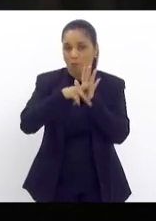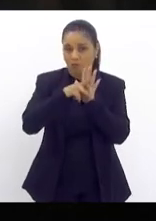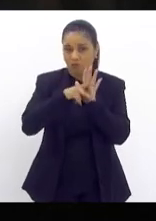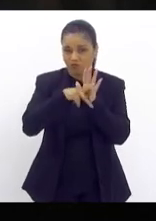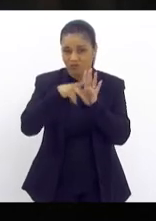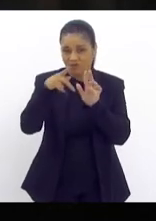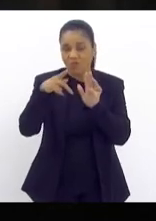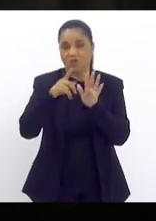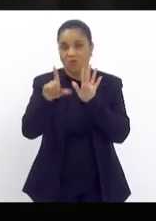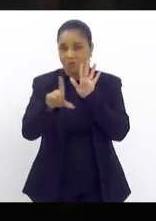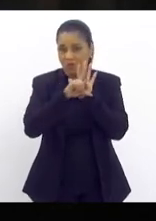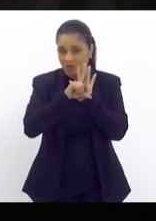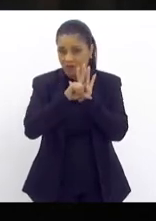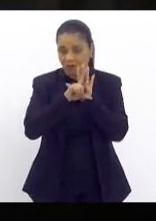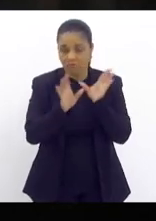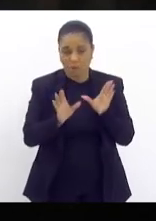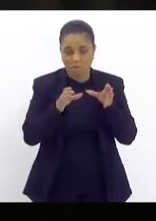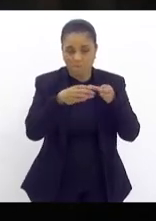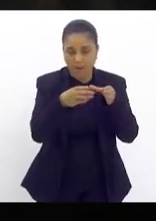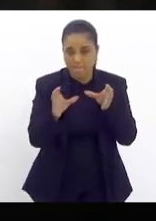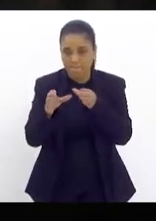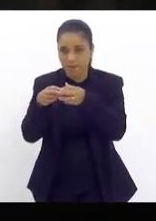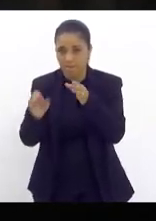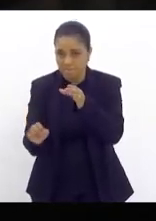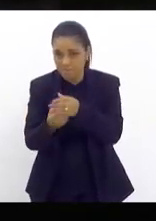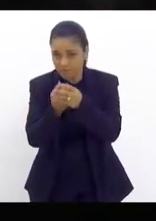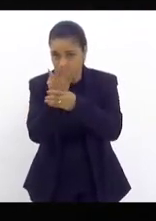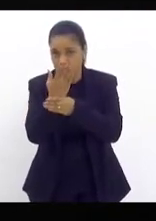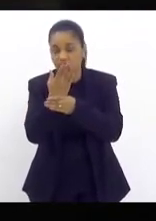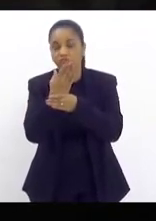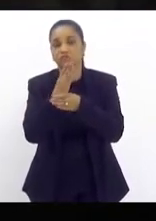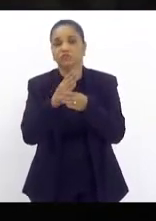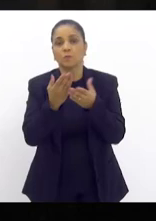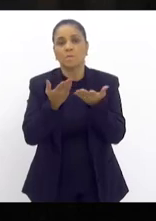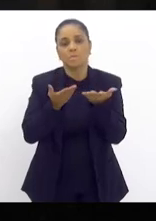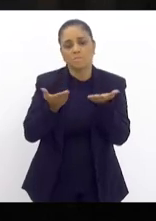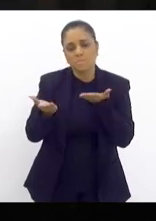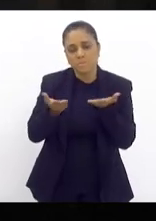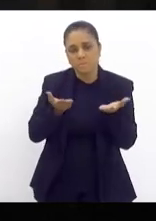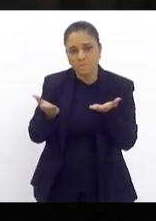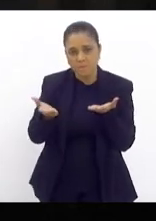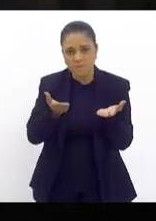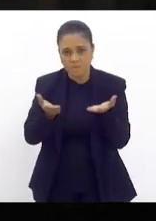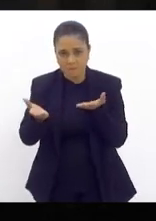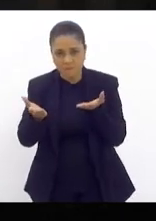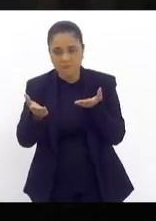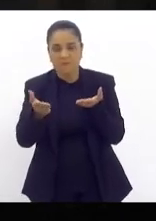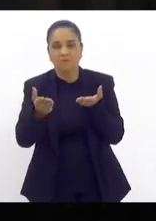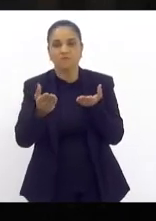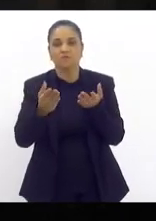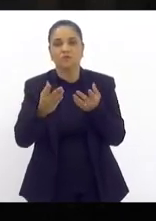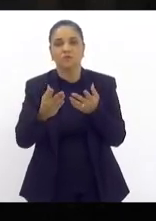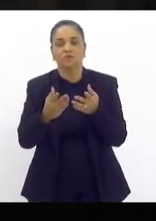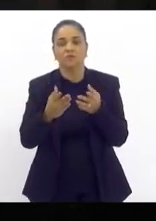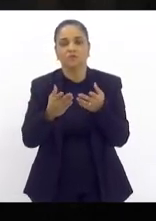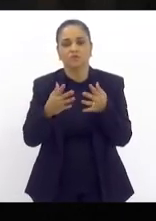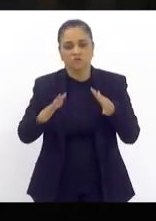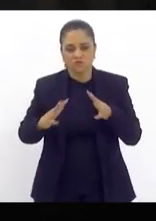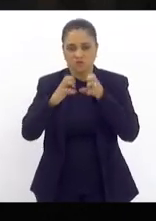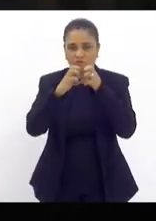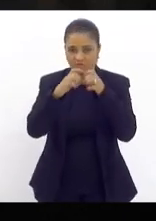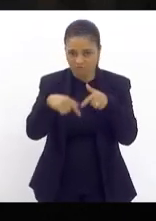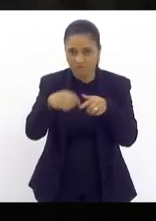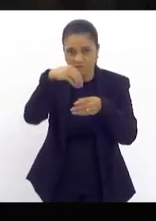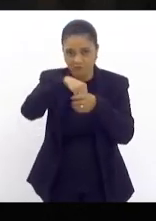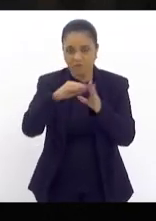cria comissões de mediações de conflito nas escolas, para que a gente possa prevenir tal tipo